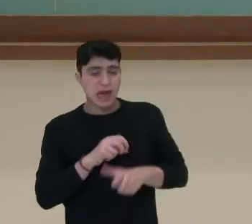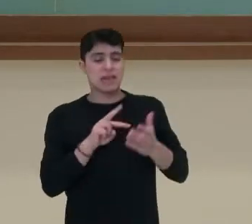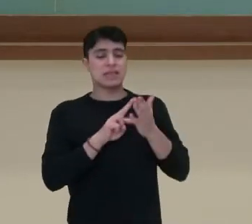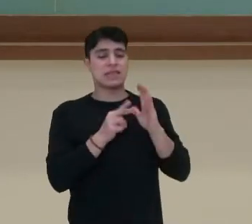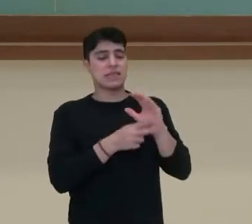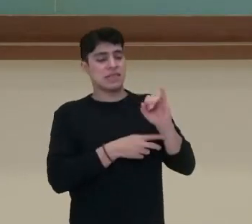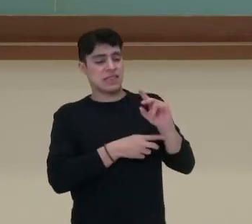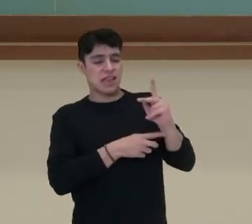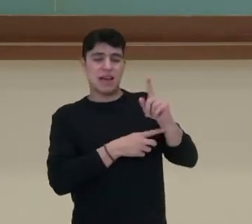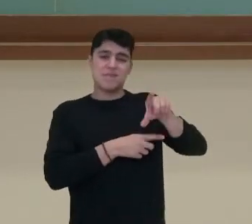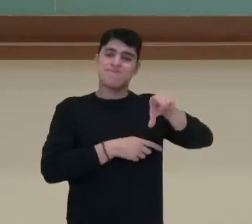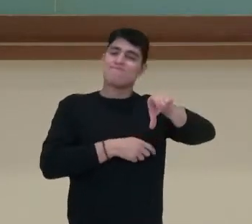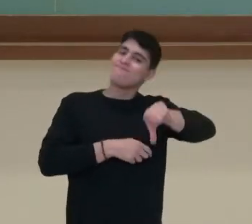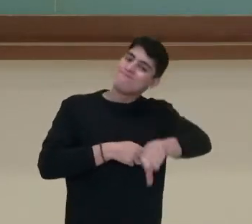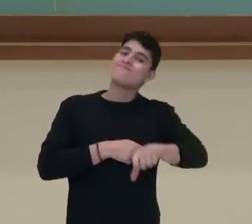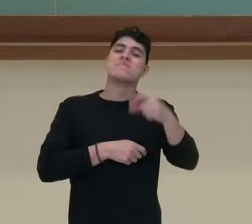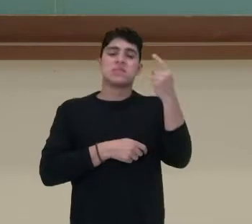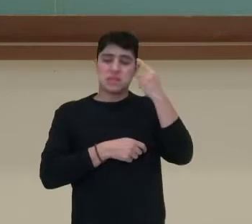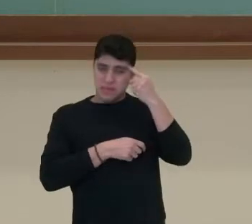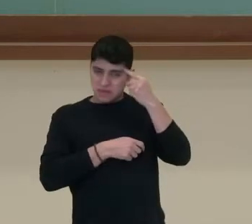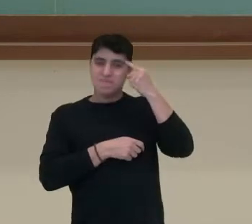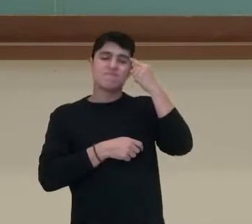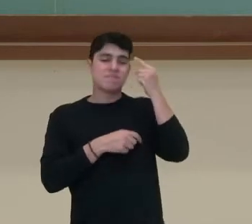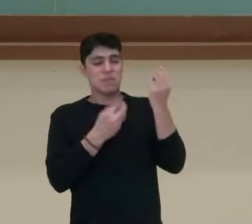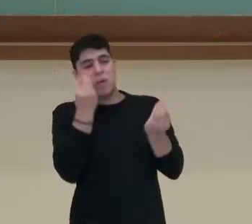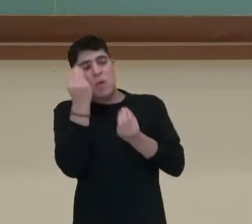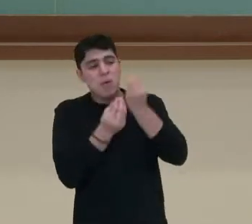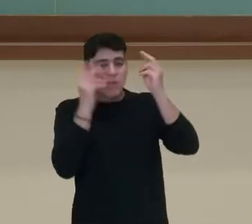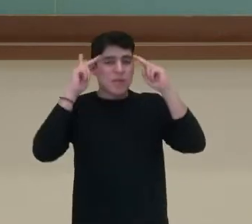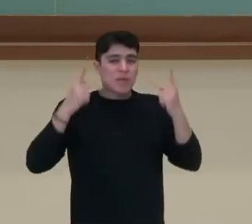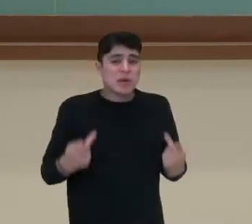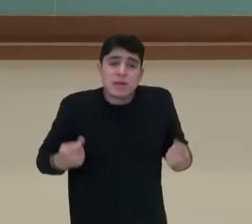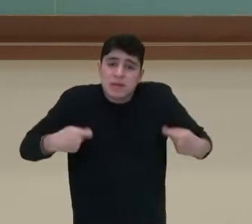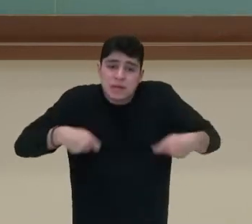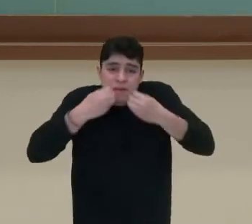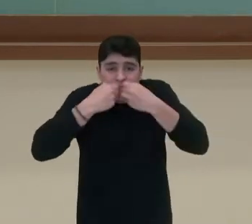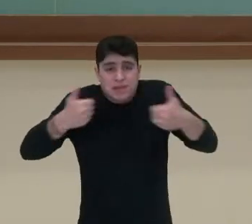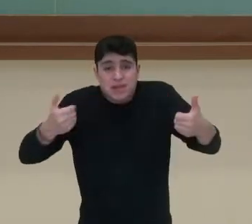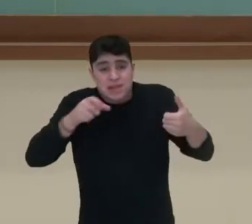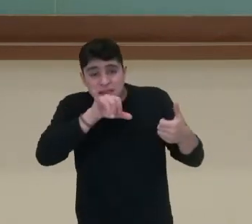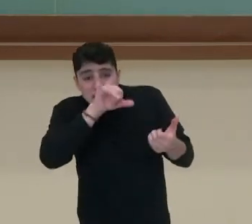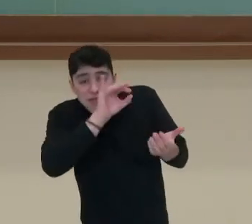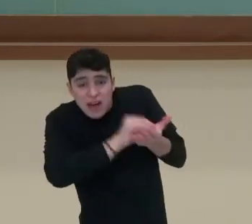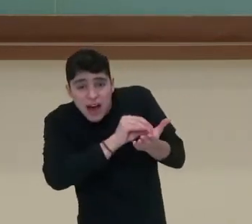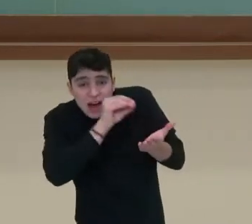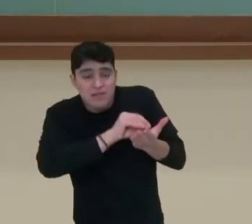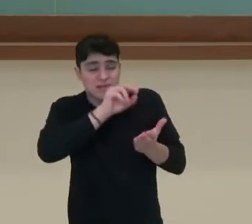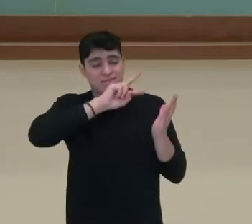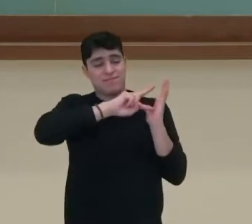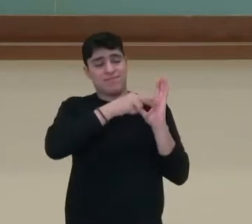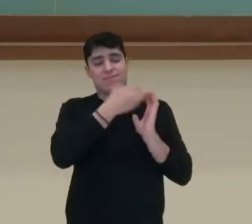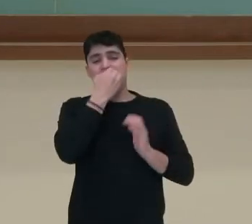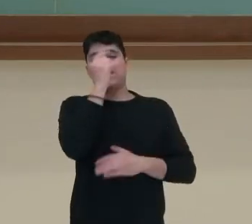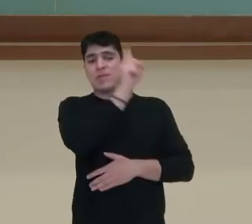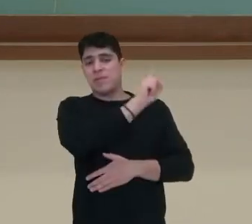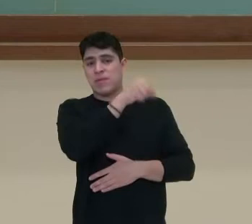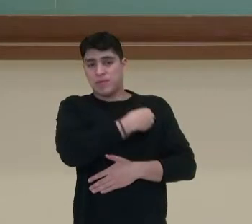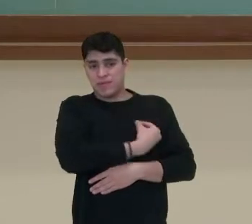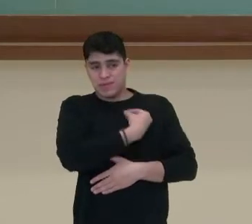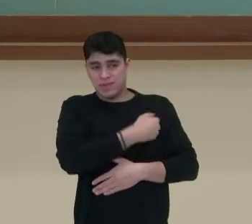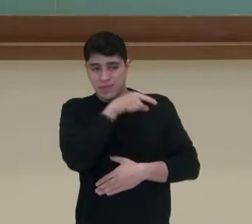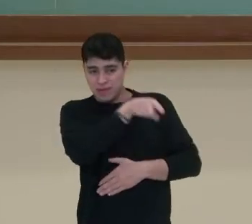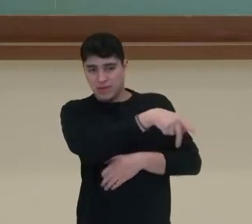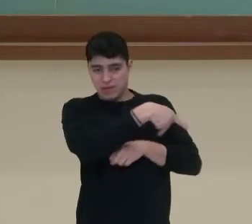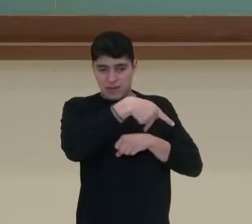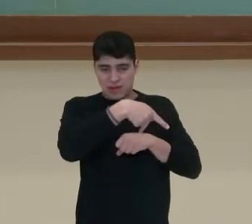setor aí humano, né? Coisas que nós precisamos no nosso dia a dia, tá bom? Vamos ver aqui então. Olha só, aqui